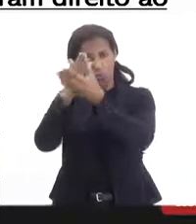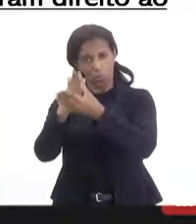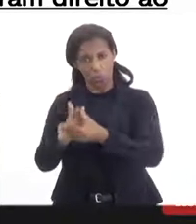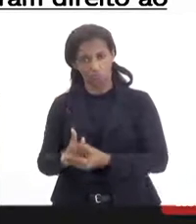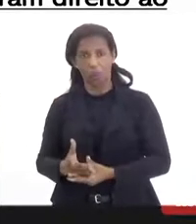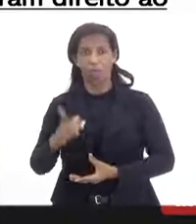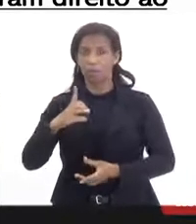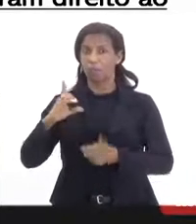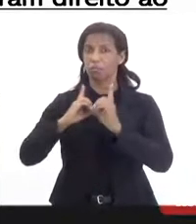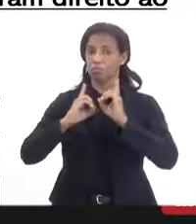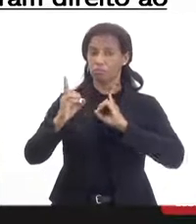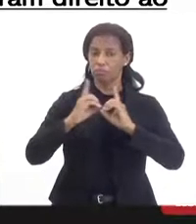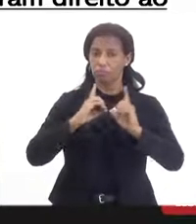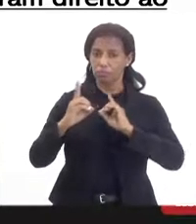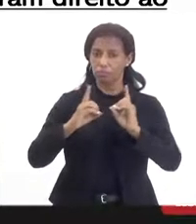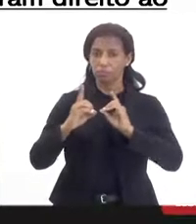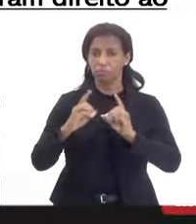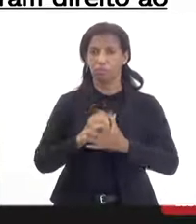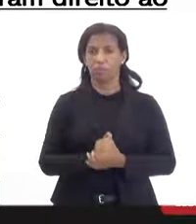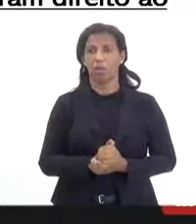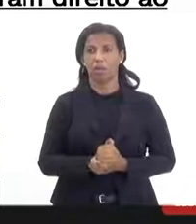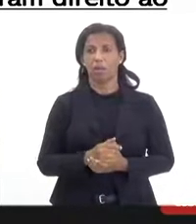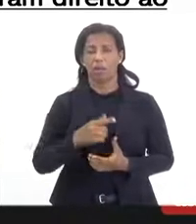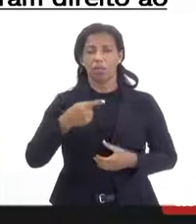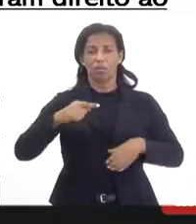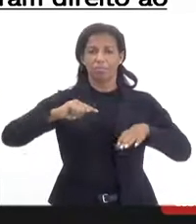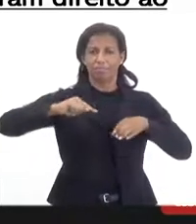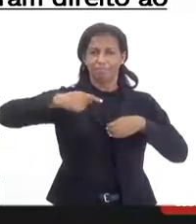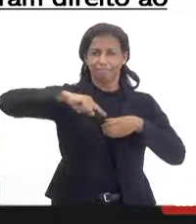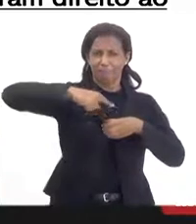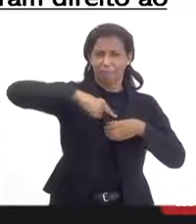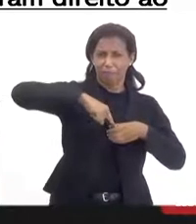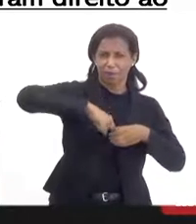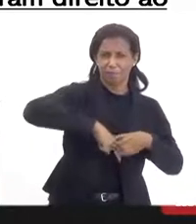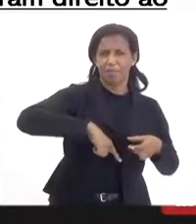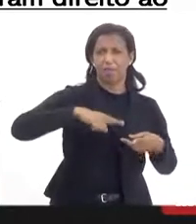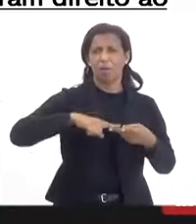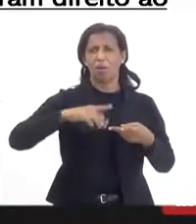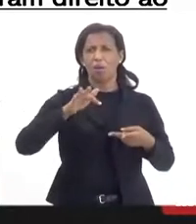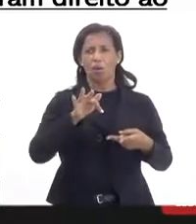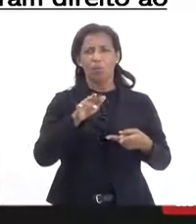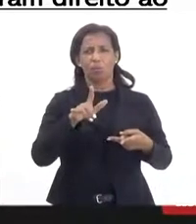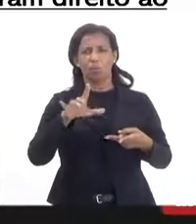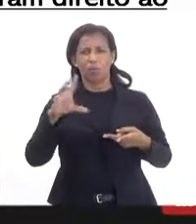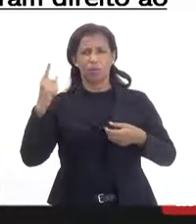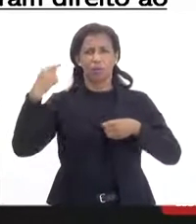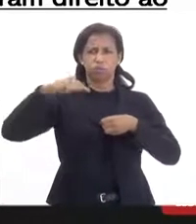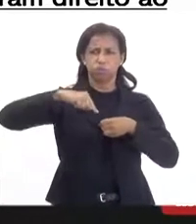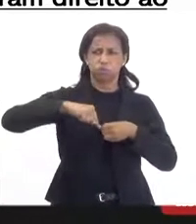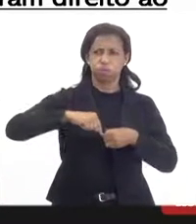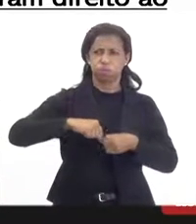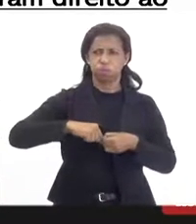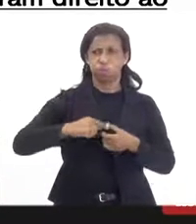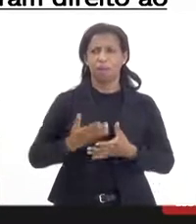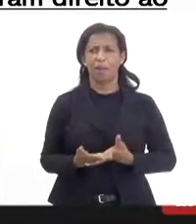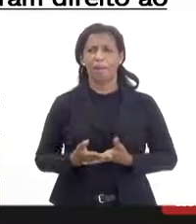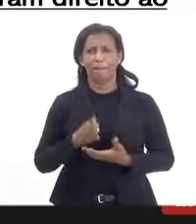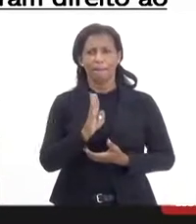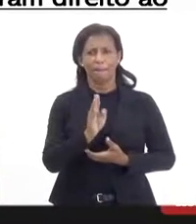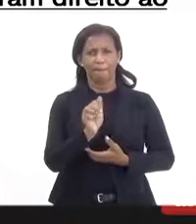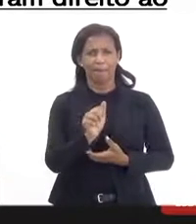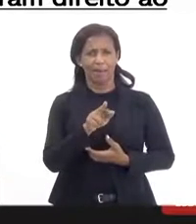temos discussões de brocas de perfuração, fluidos de perfuração, completação,